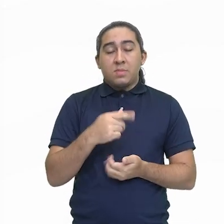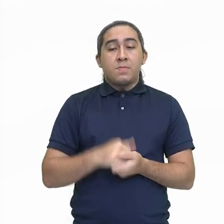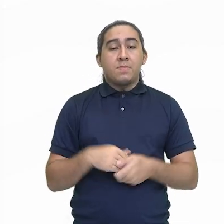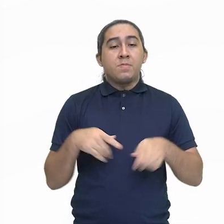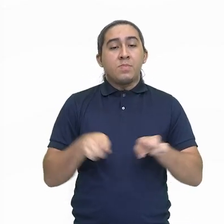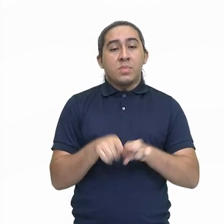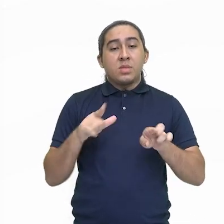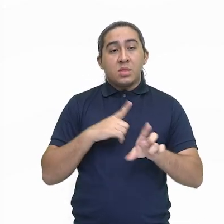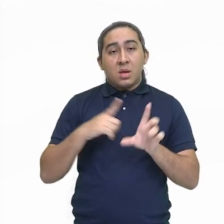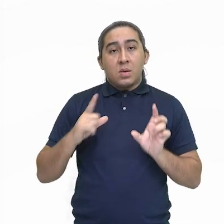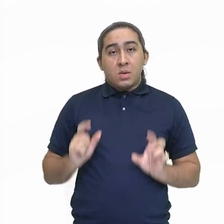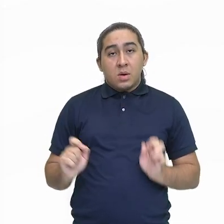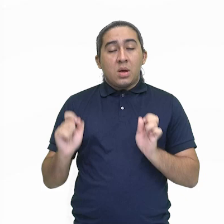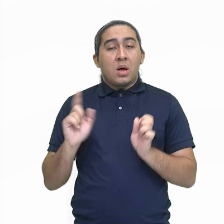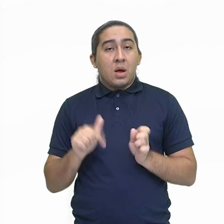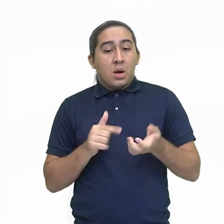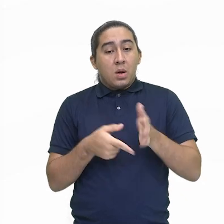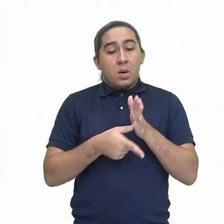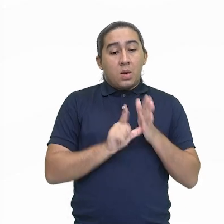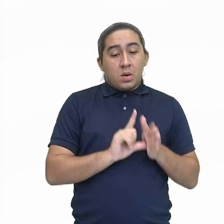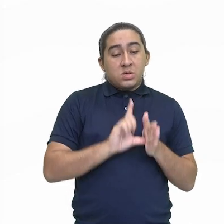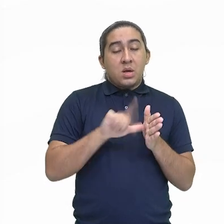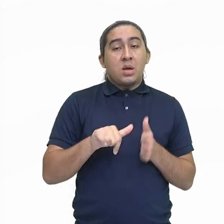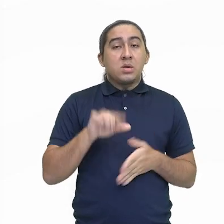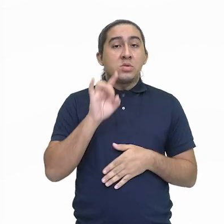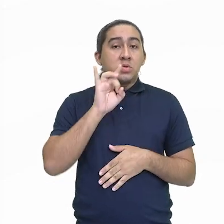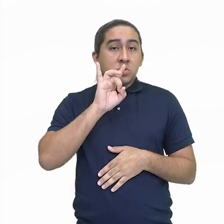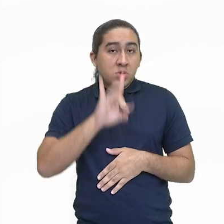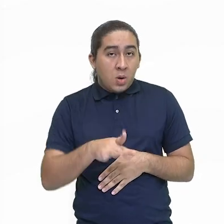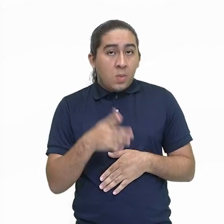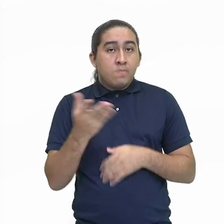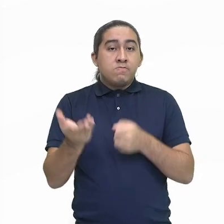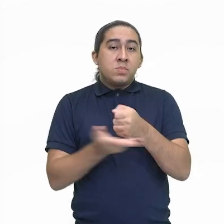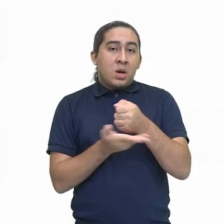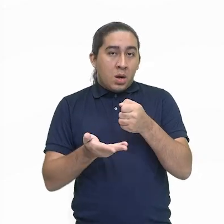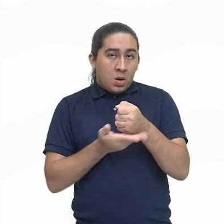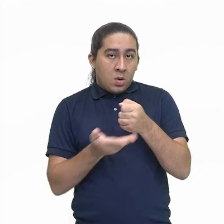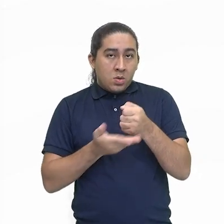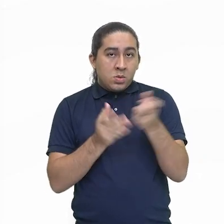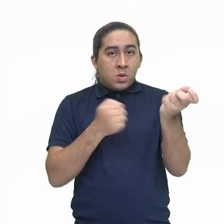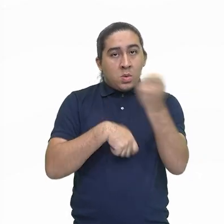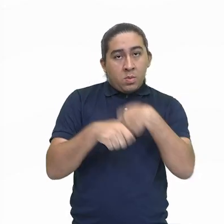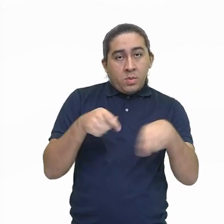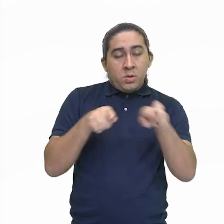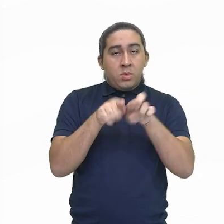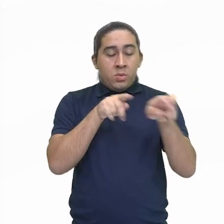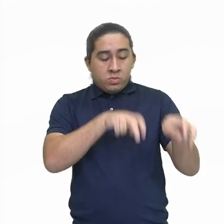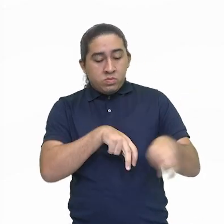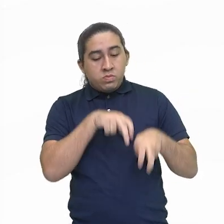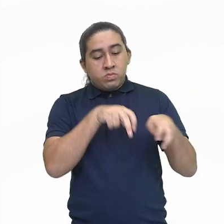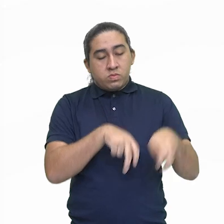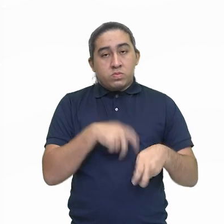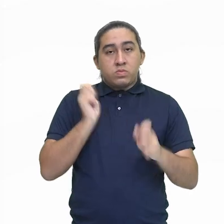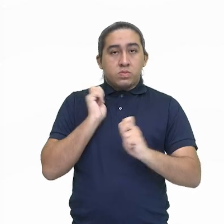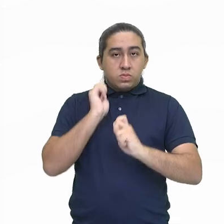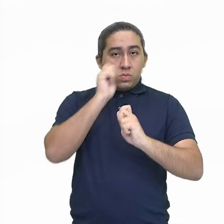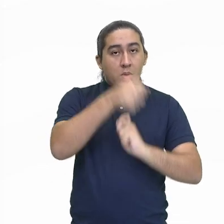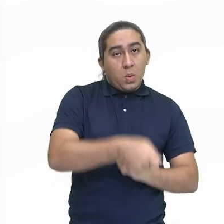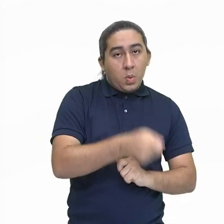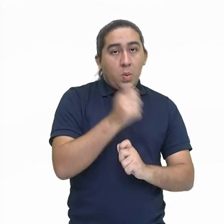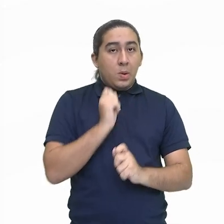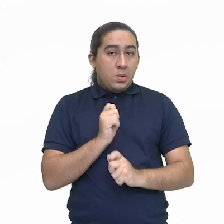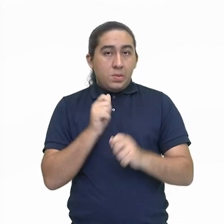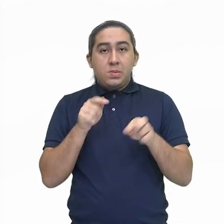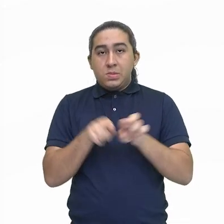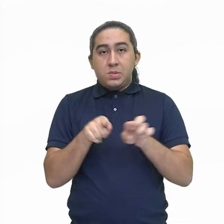ali atividades inicialmente voltadas para o setor primário, atividades da agricultura, da pecuária e também da